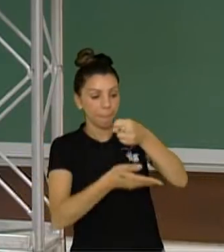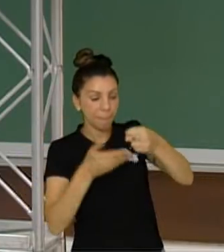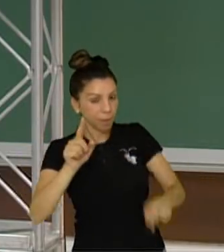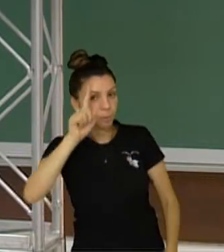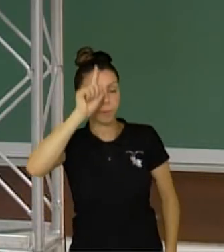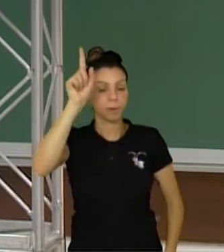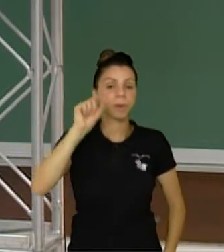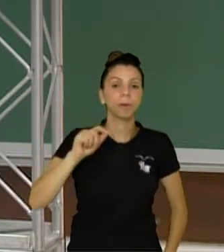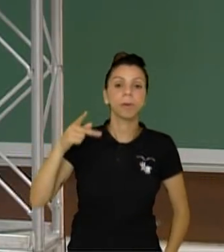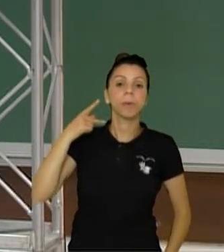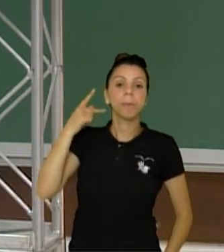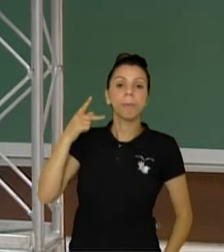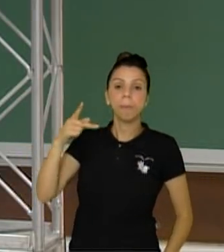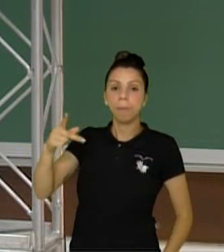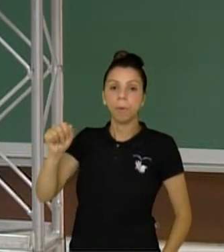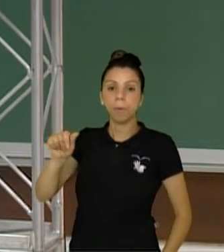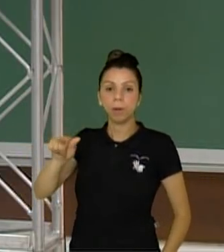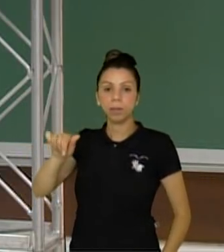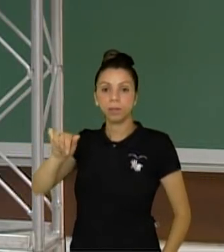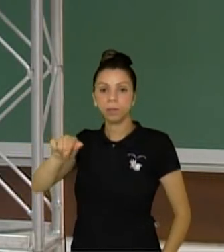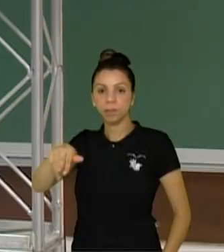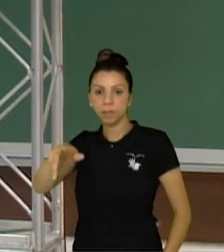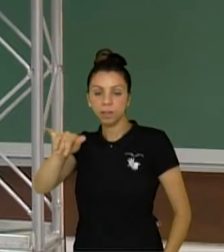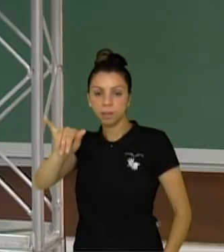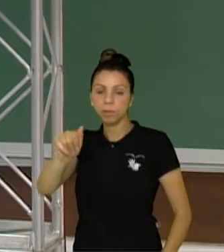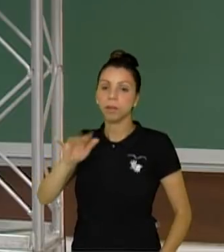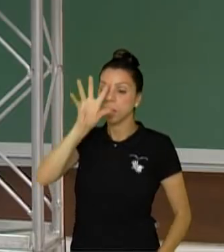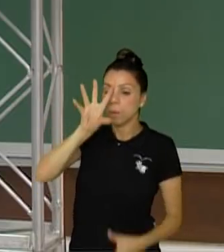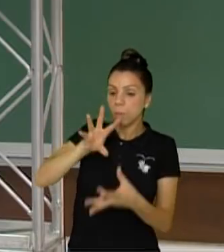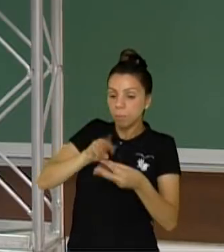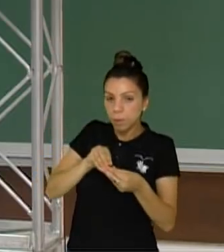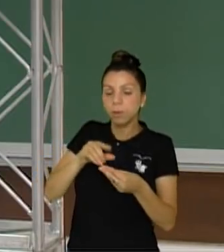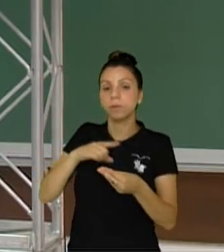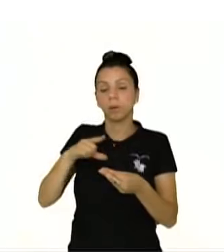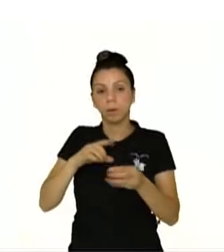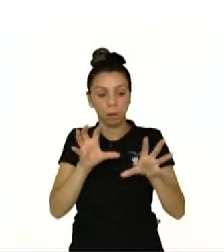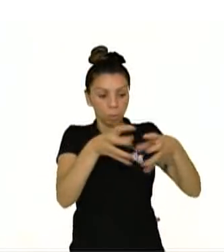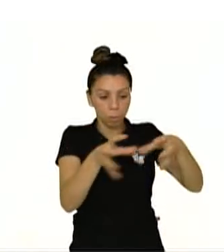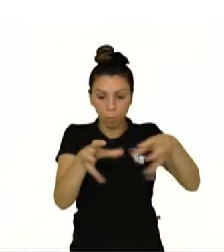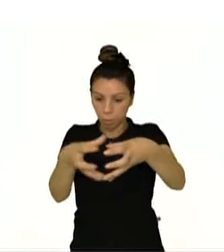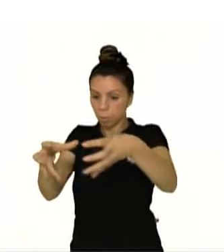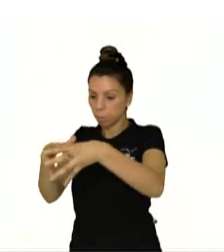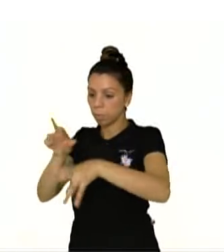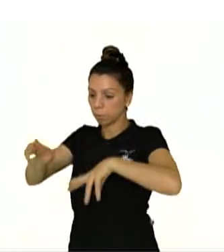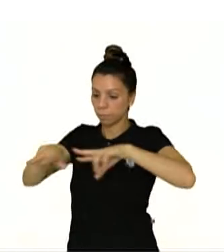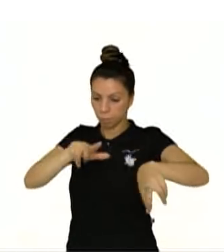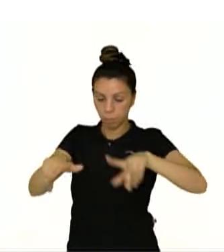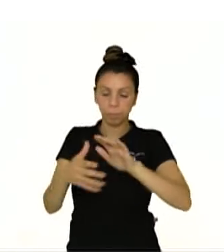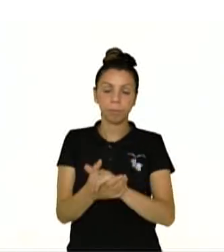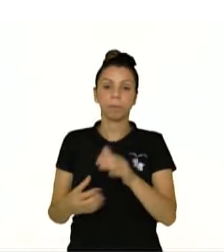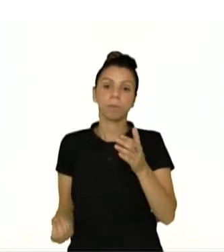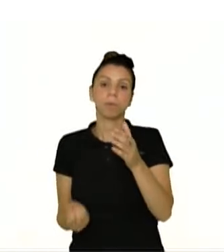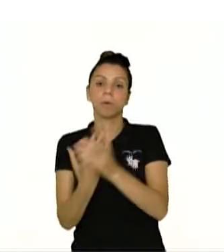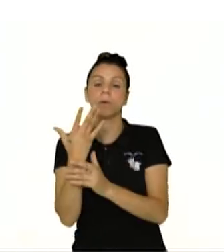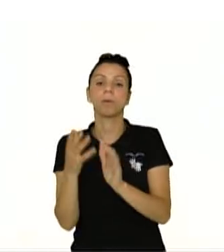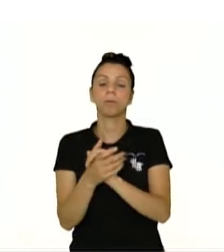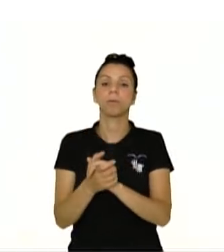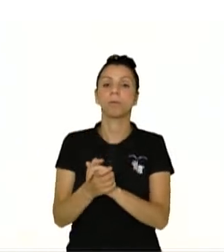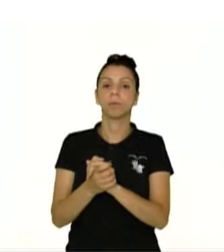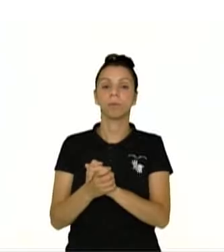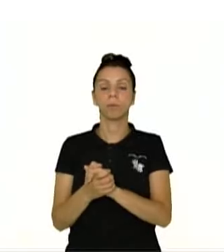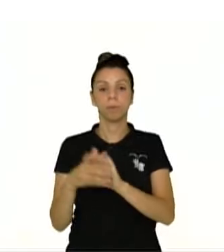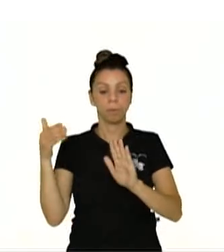ideia poligenista, certo? Que entendiam que existiam raças diferentes. Assim, criavam-se justificativas para que